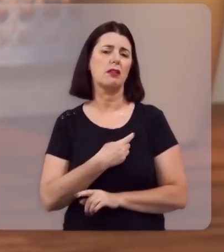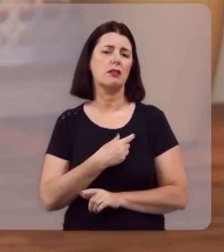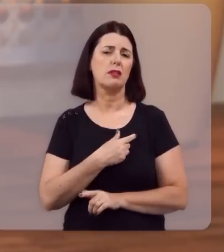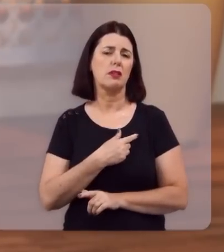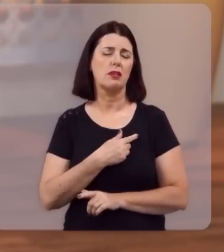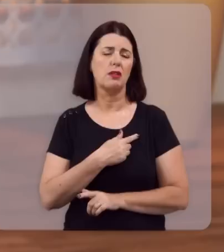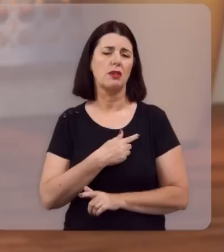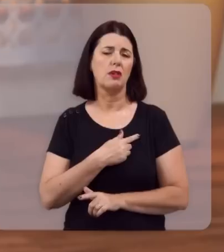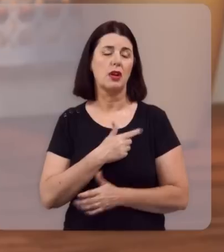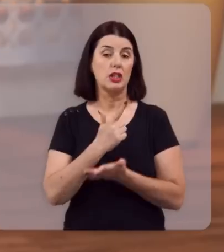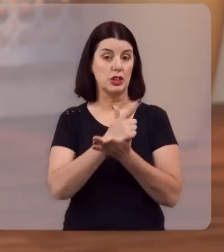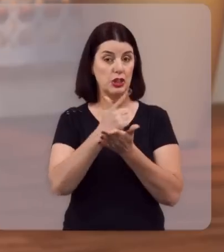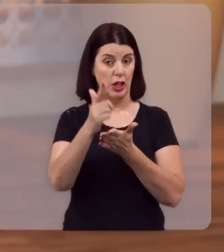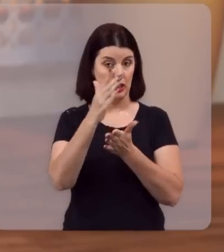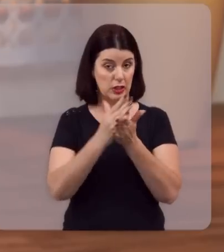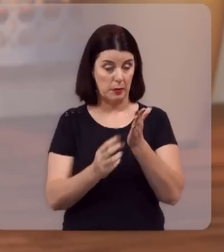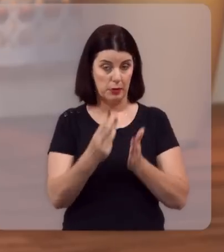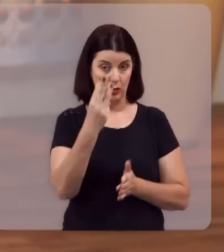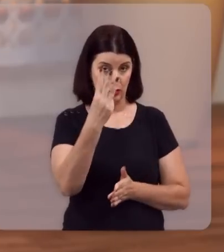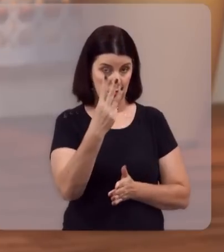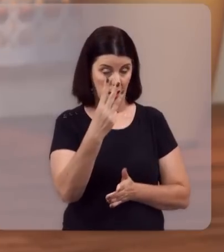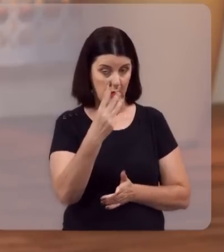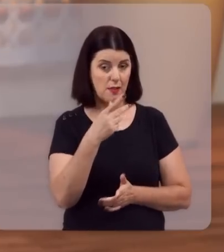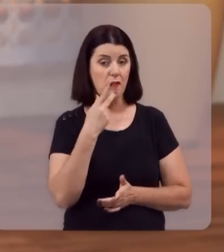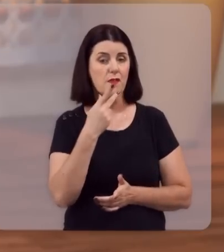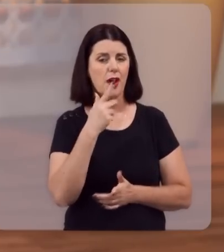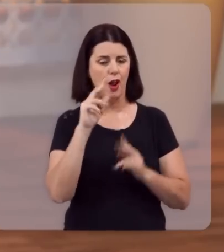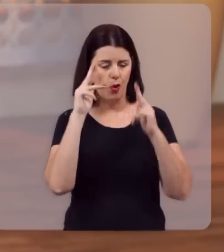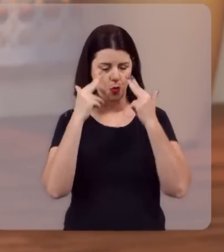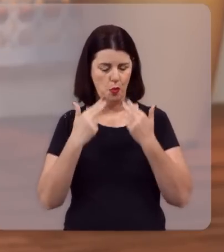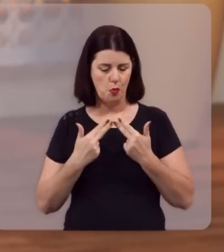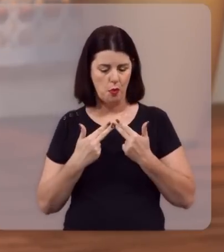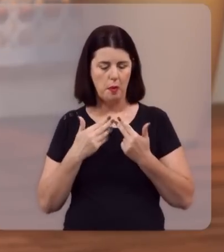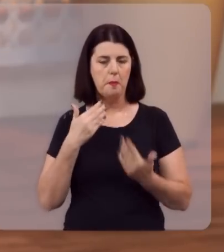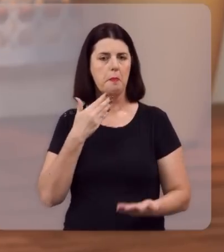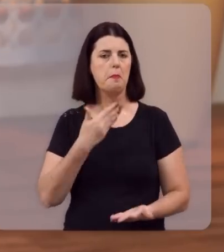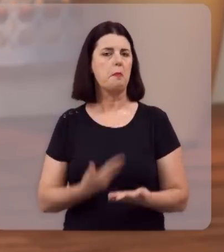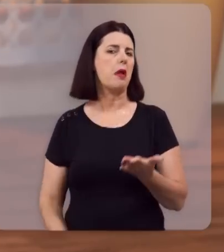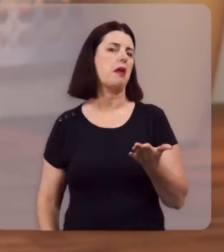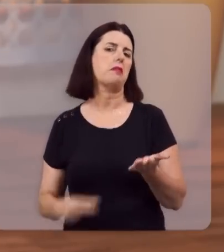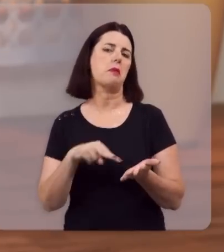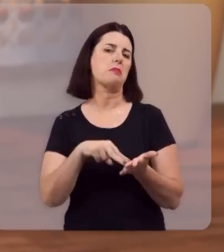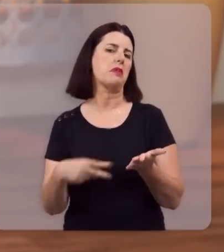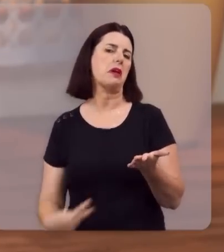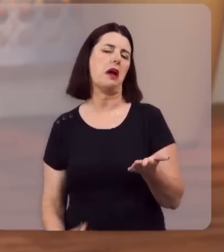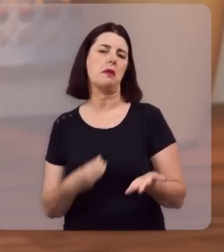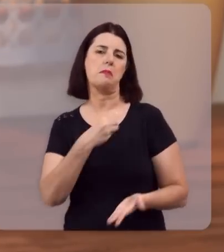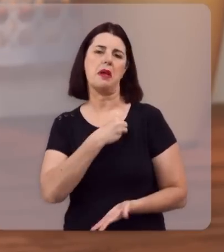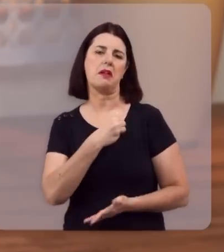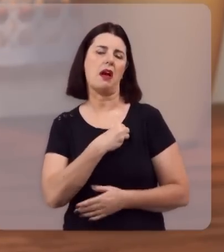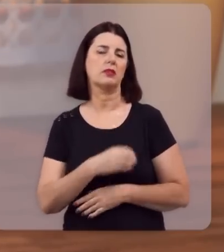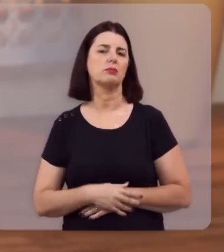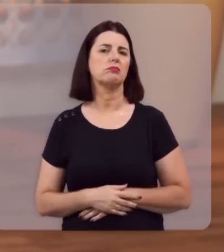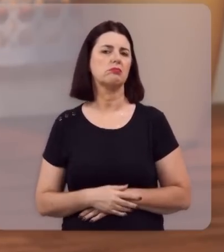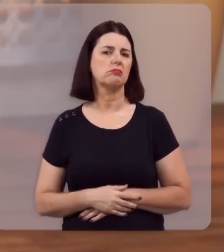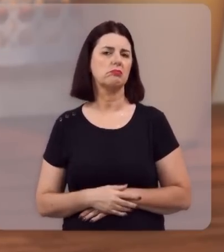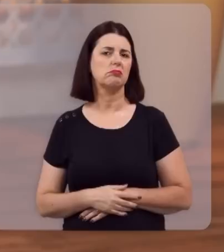que aconteceu em Gênesis 3 que o ser humano caiu e o efeito do pecado é um efeito cosmológico